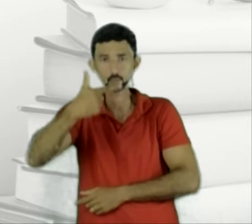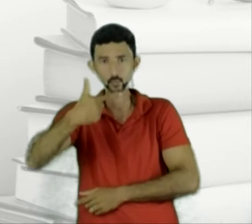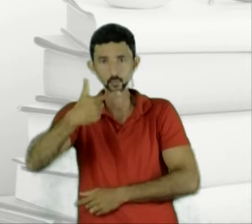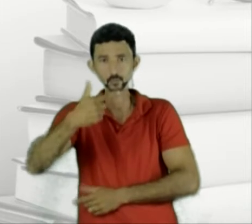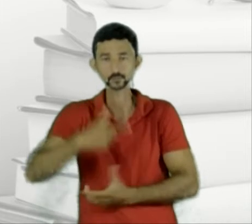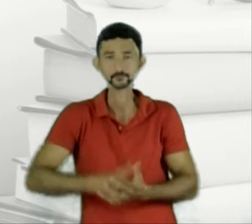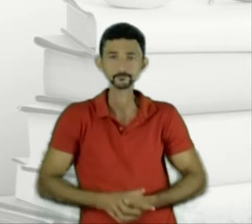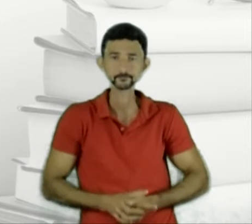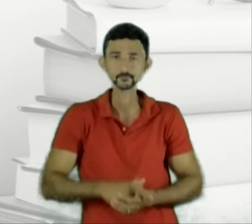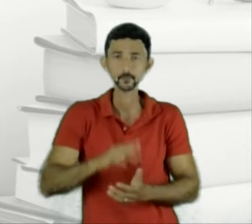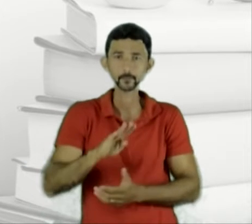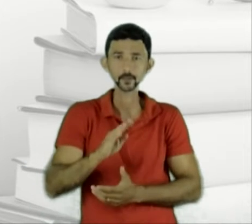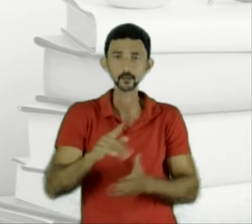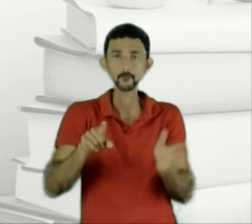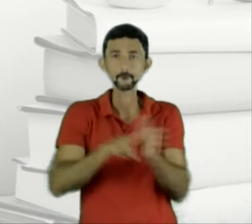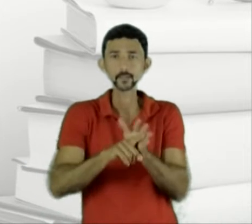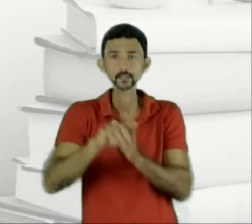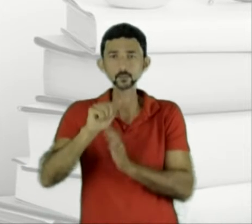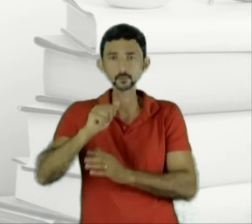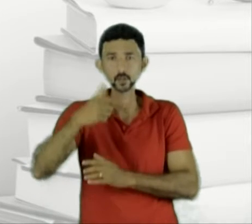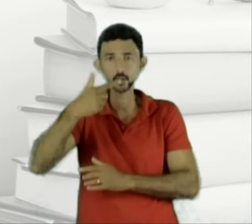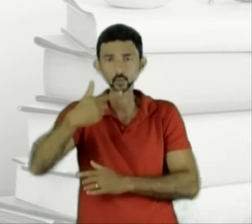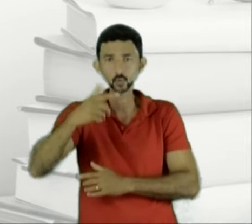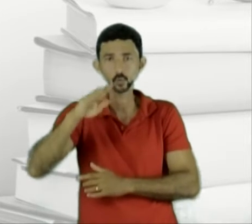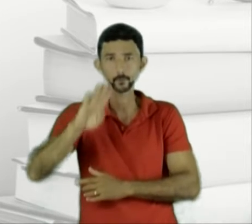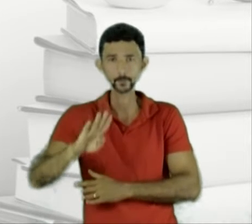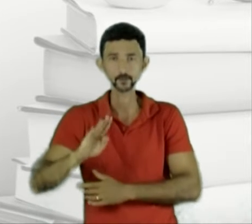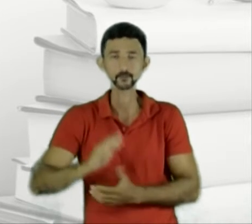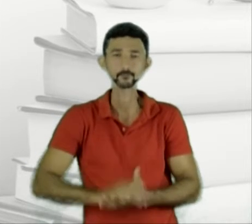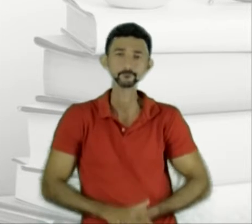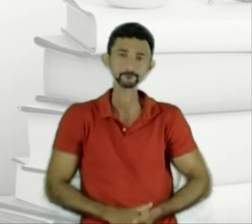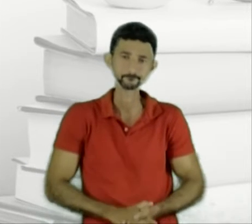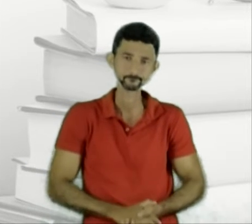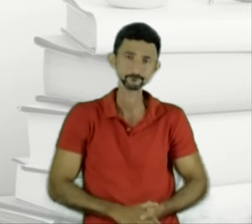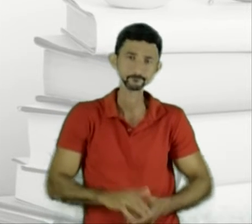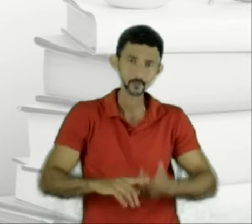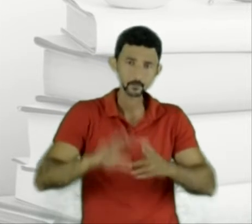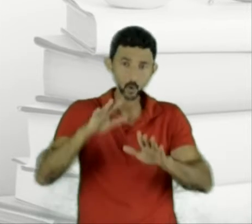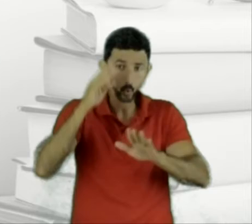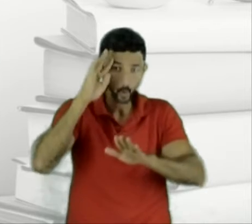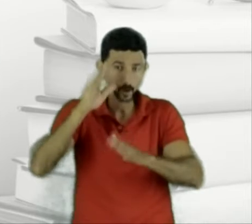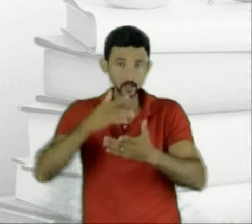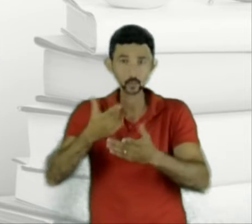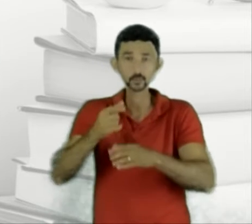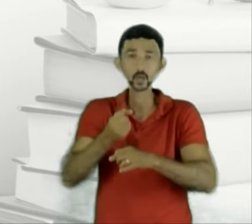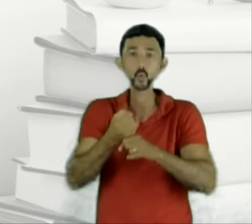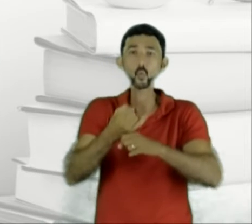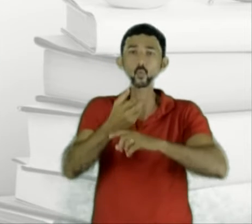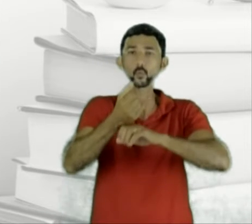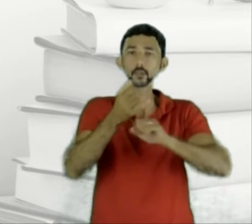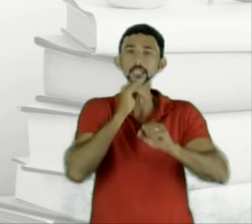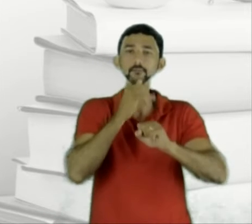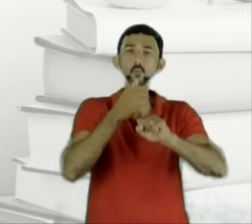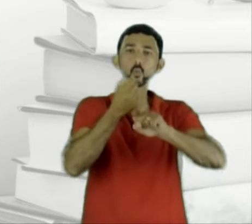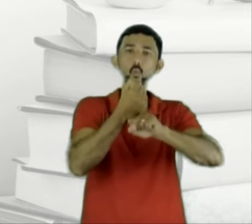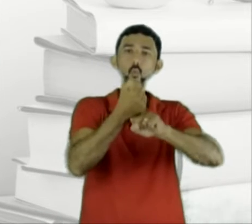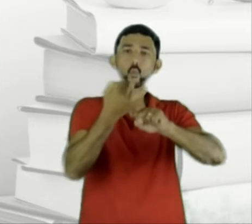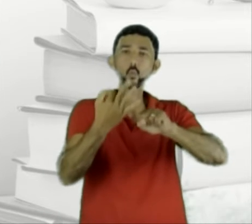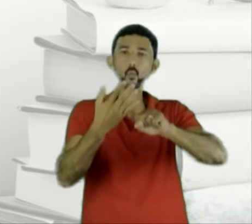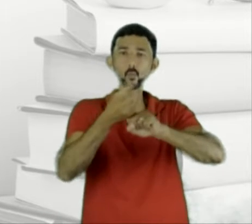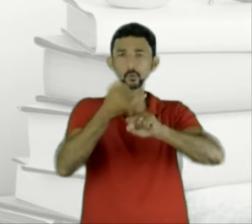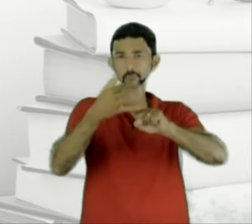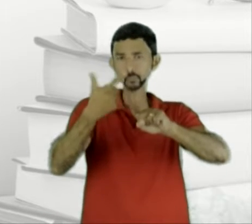quadrado b menos a ao quadrado b, certo? Lembrando que quando não aparece o número na